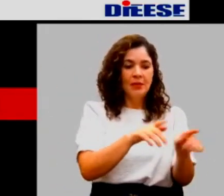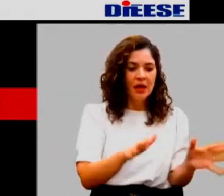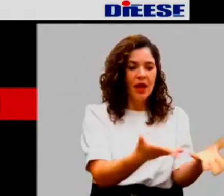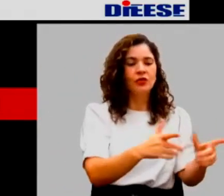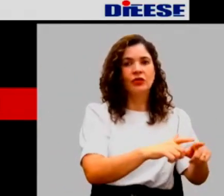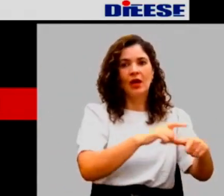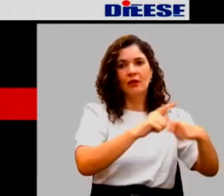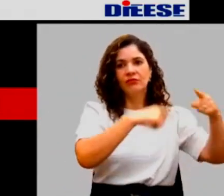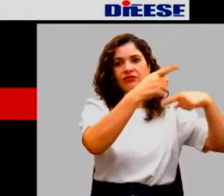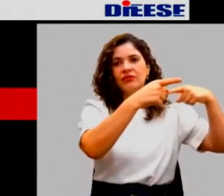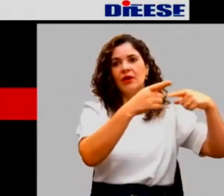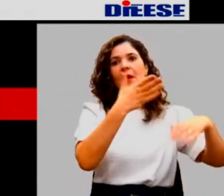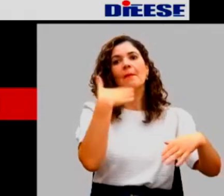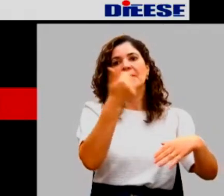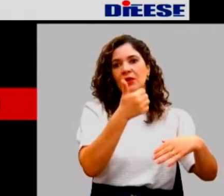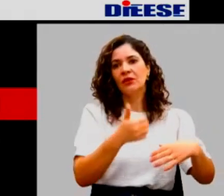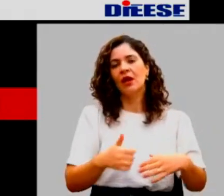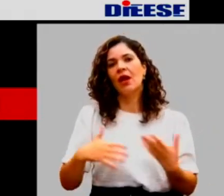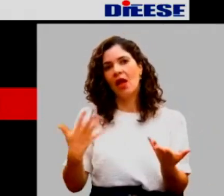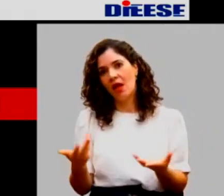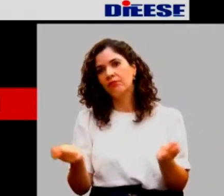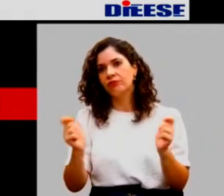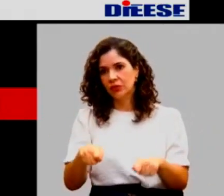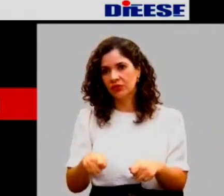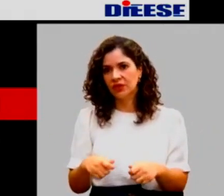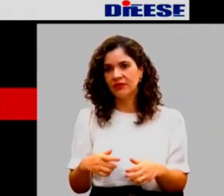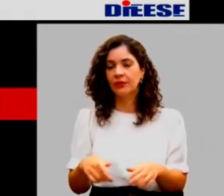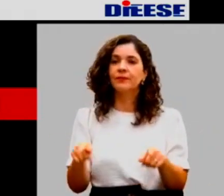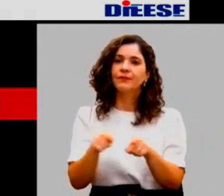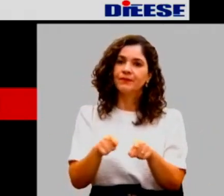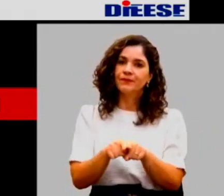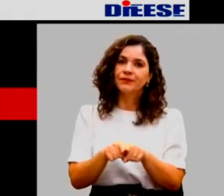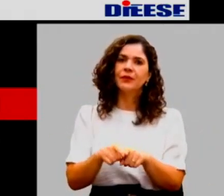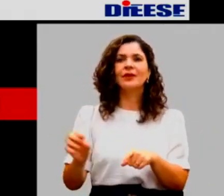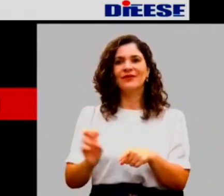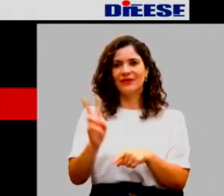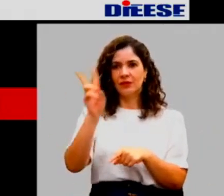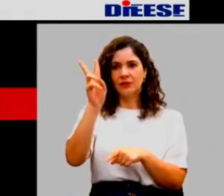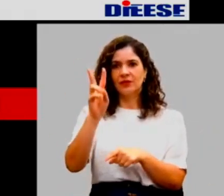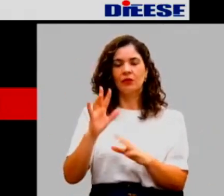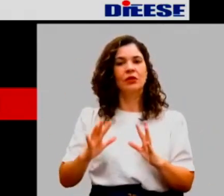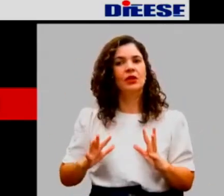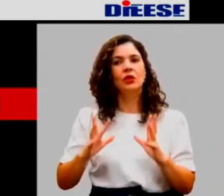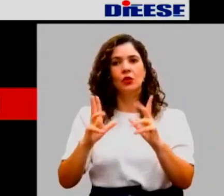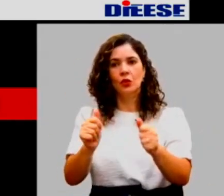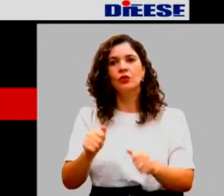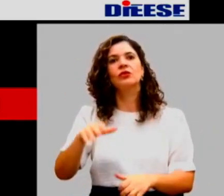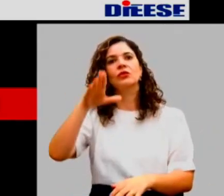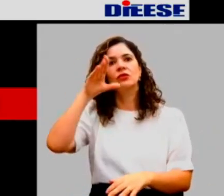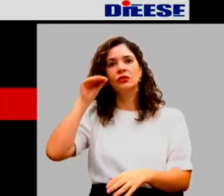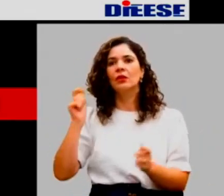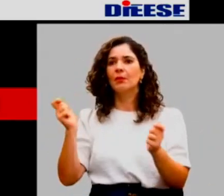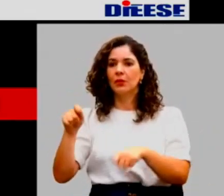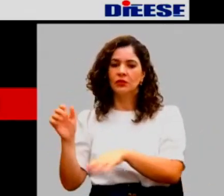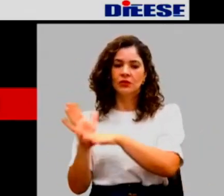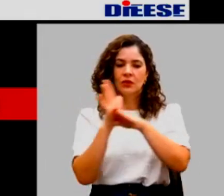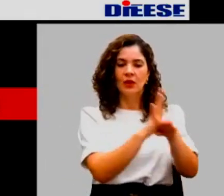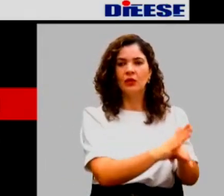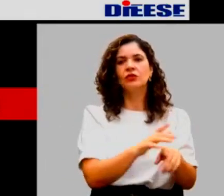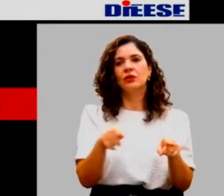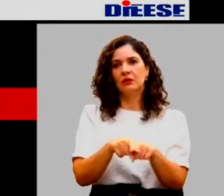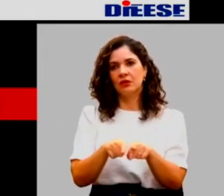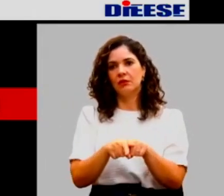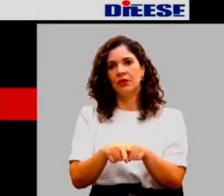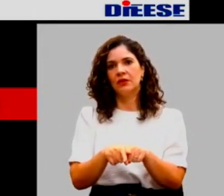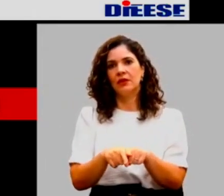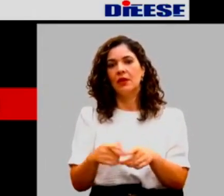pedindo então uma alternativa é essa Além da questão da valorização de todos os servidores que também contribui para essa arrecadação